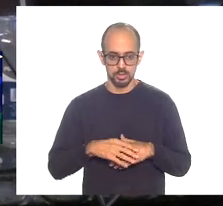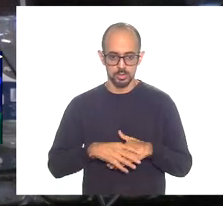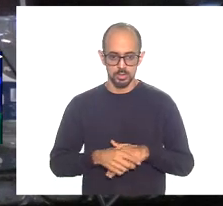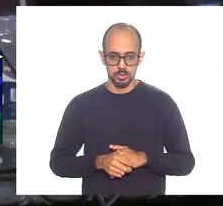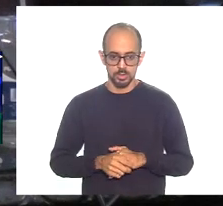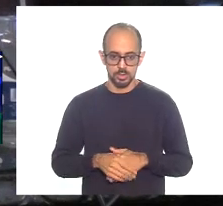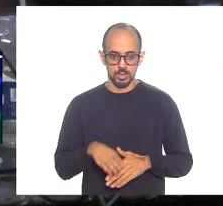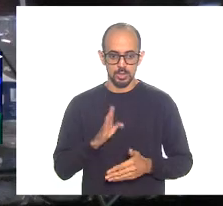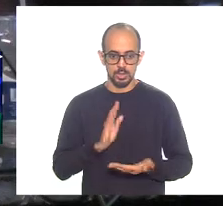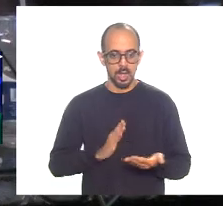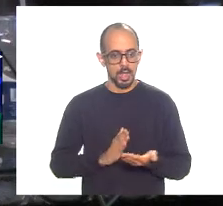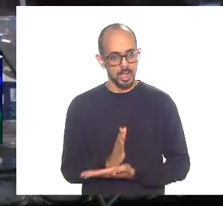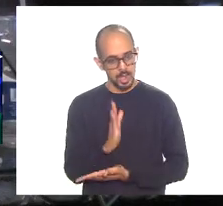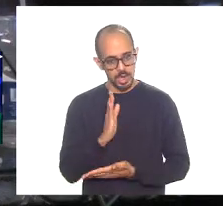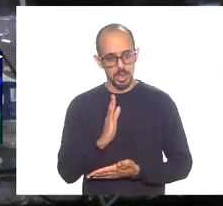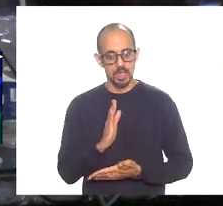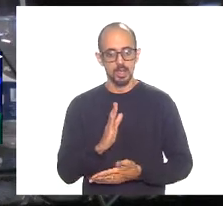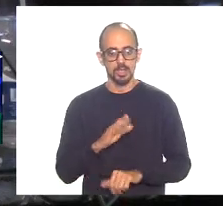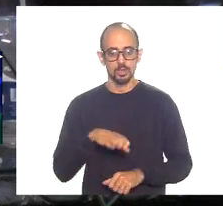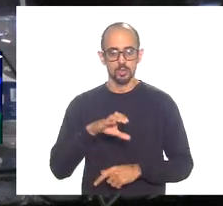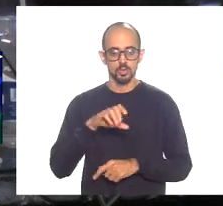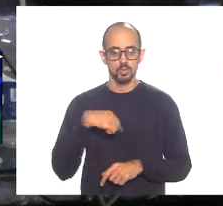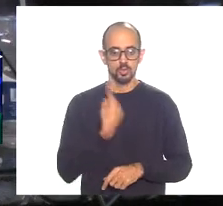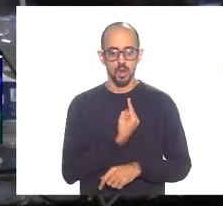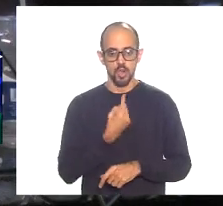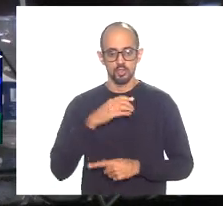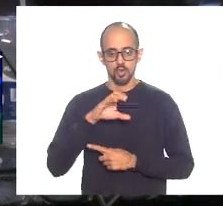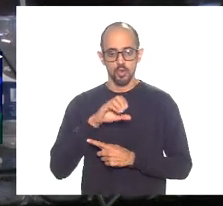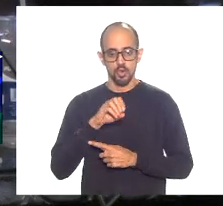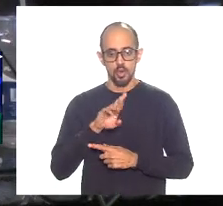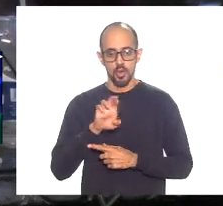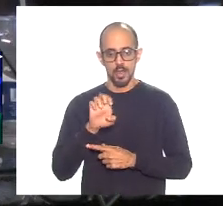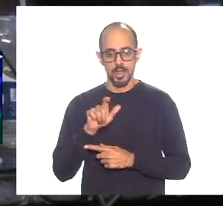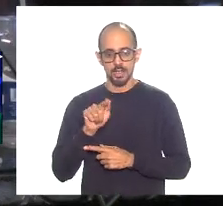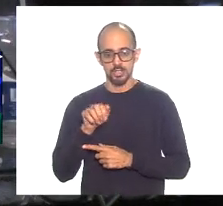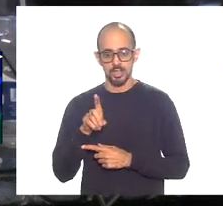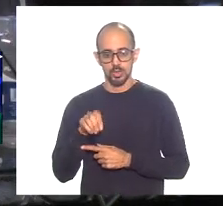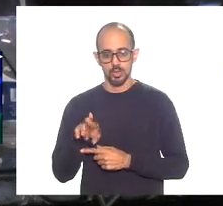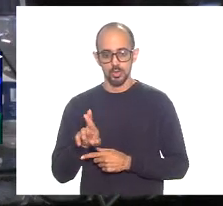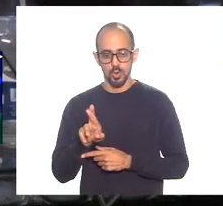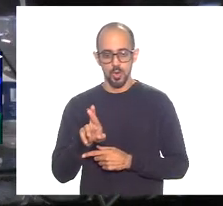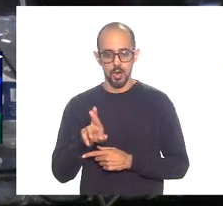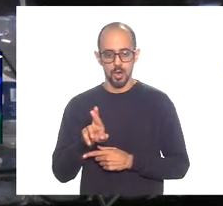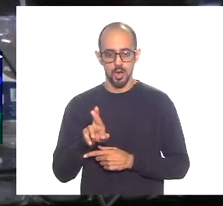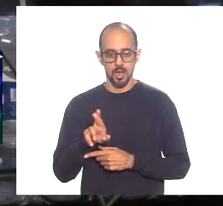Ah tá eleito o nosso corregedor Noel de Carvalho